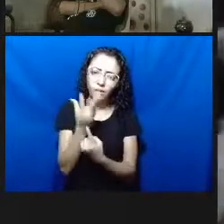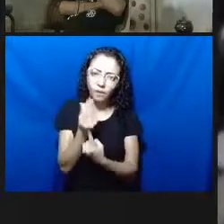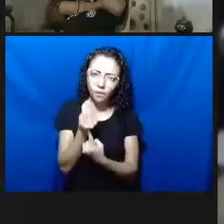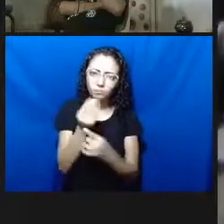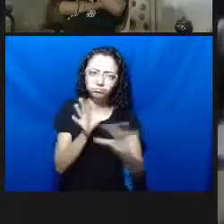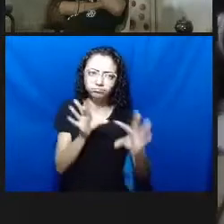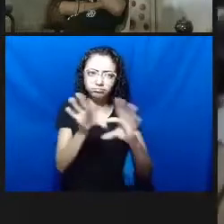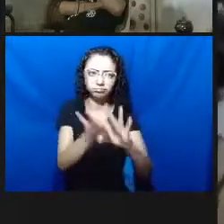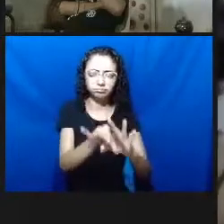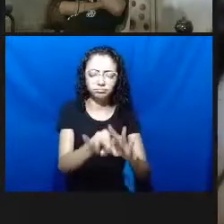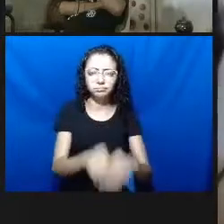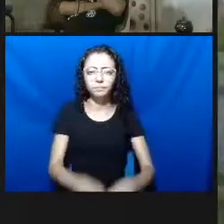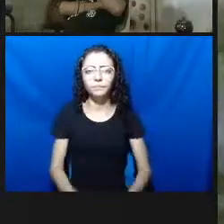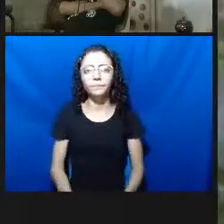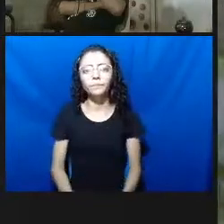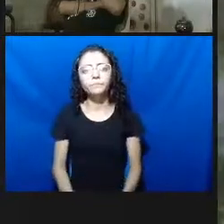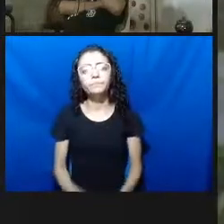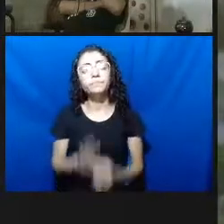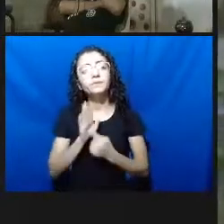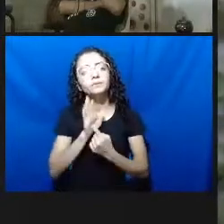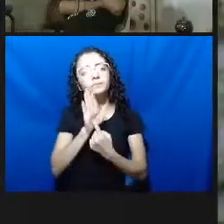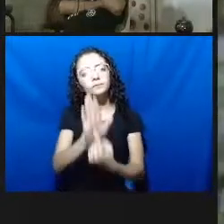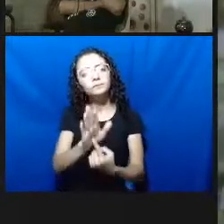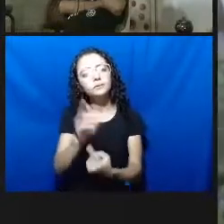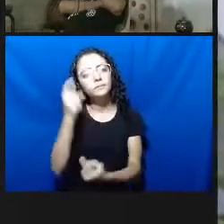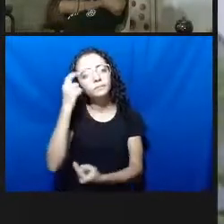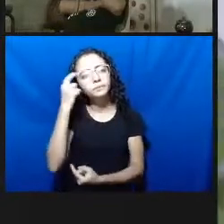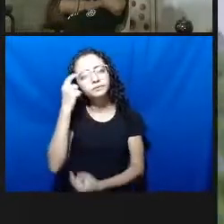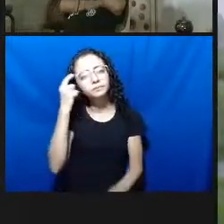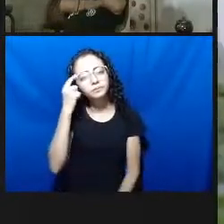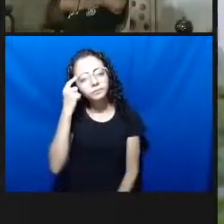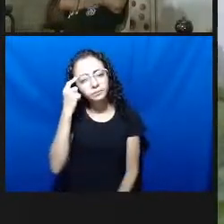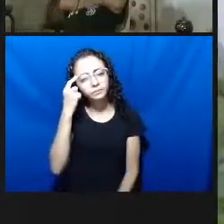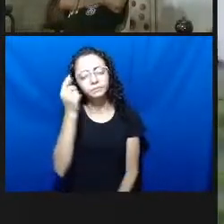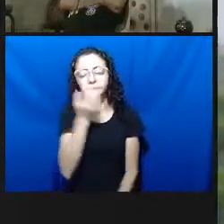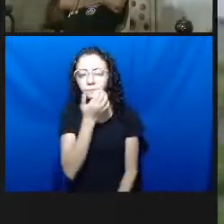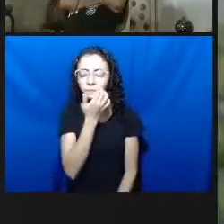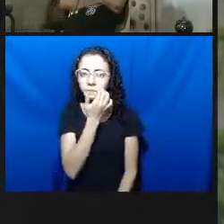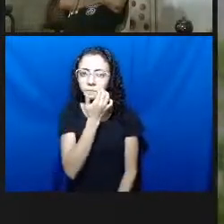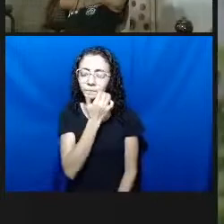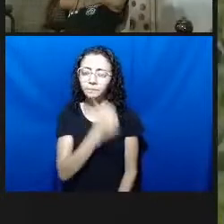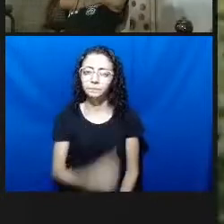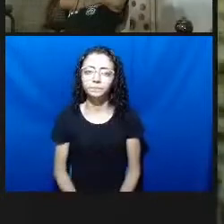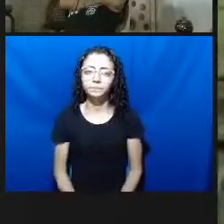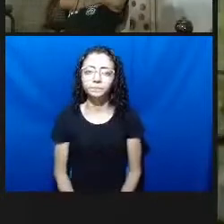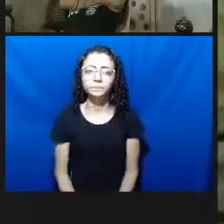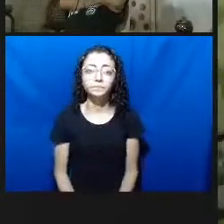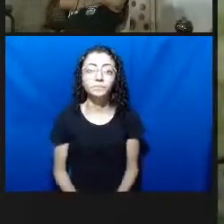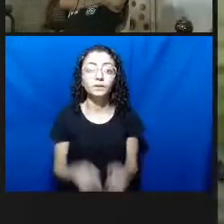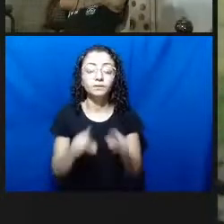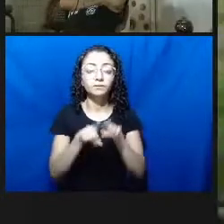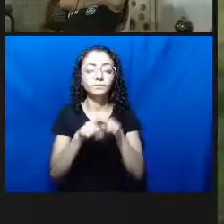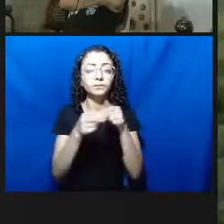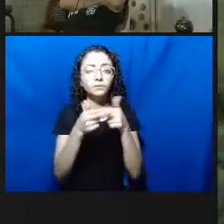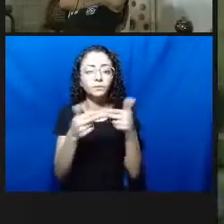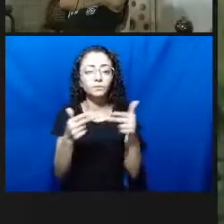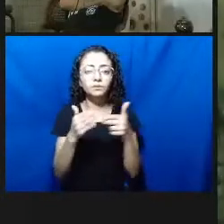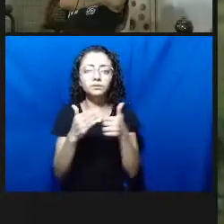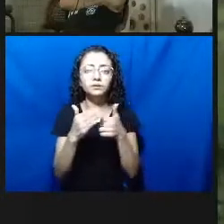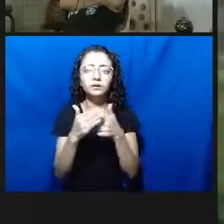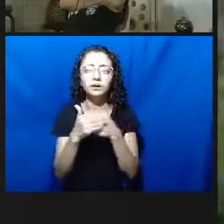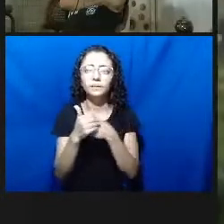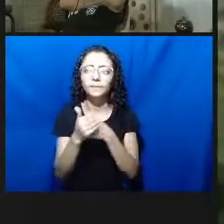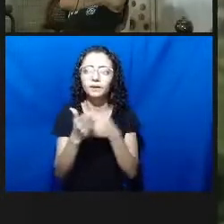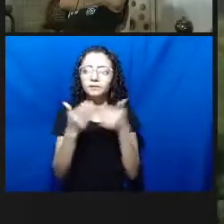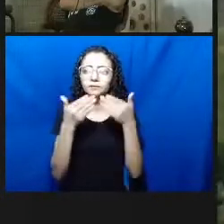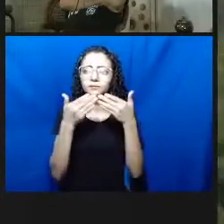e mostrar pensamentos não só como ligado com a cabeça, mas uma coisa mais ampla, uma coisa que